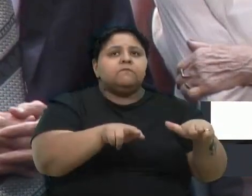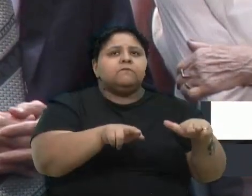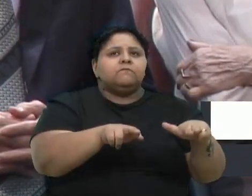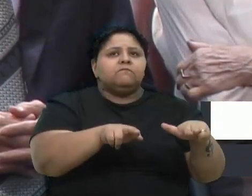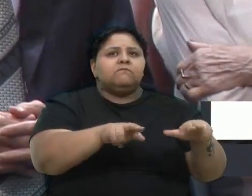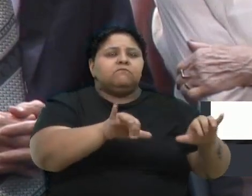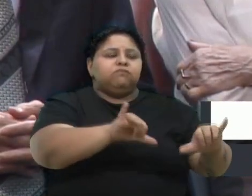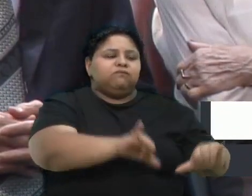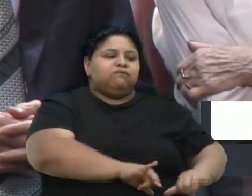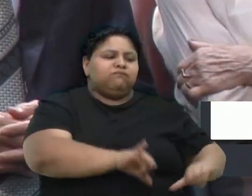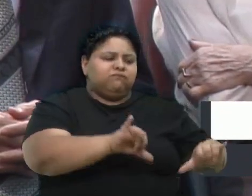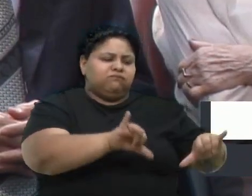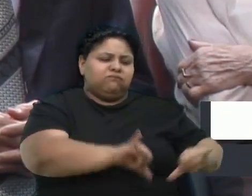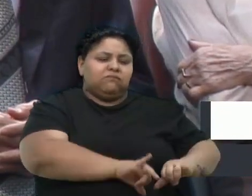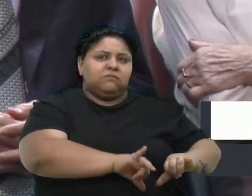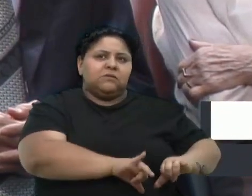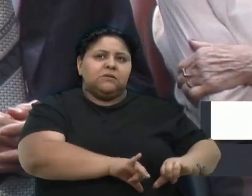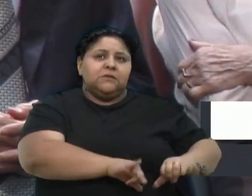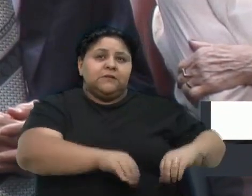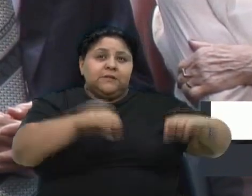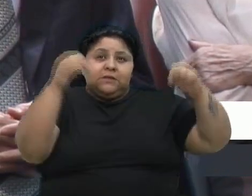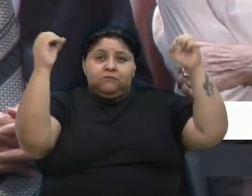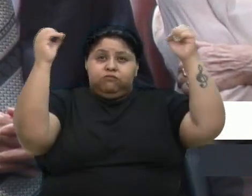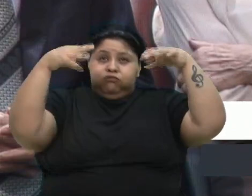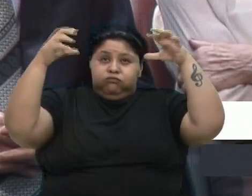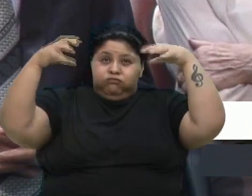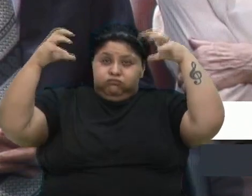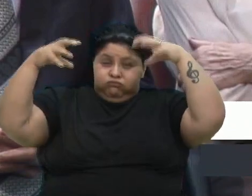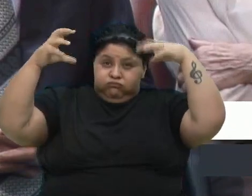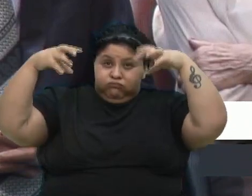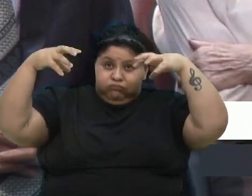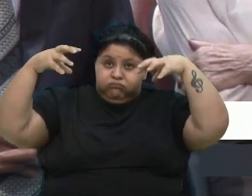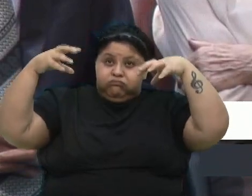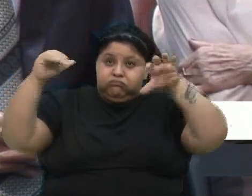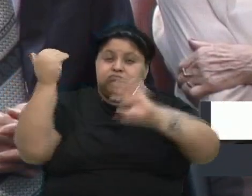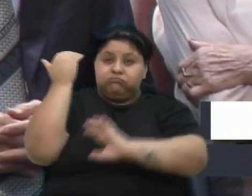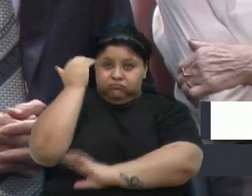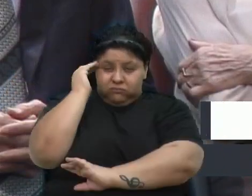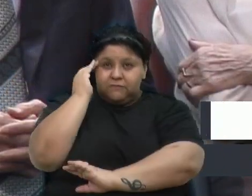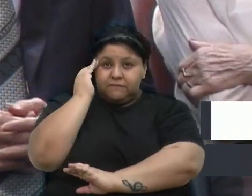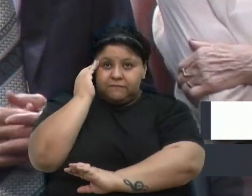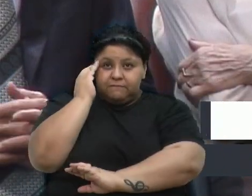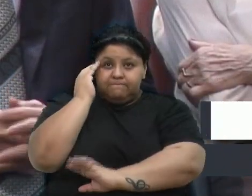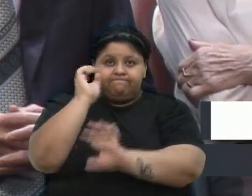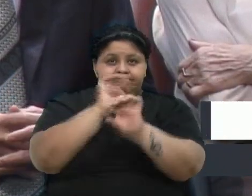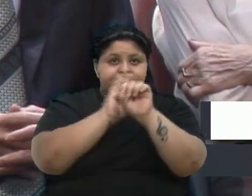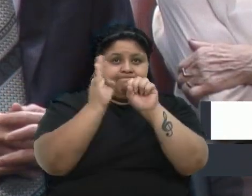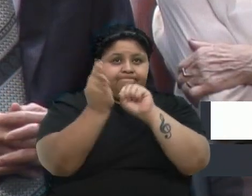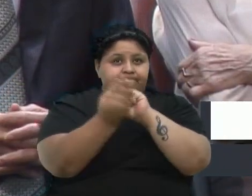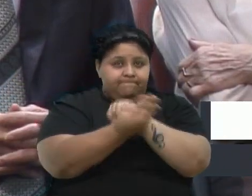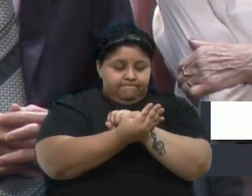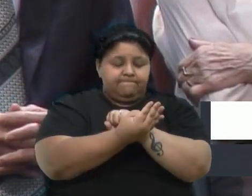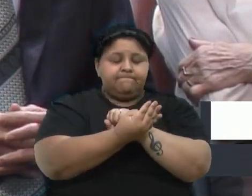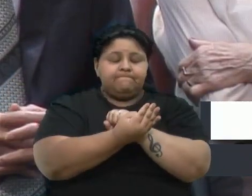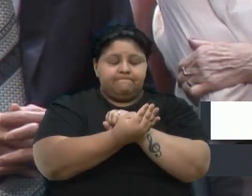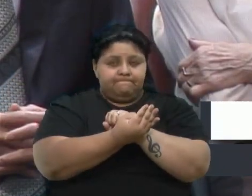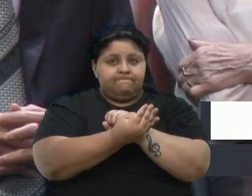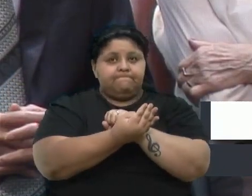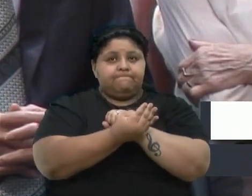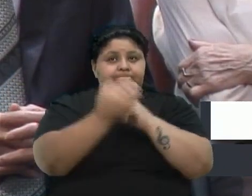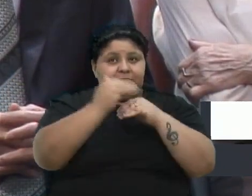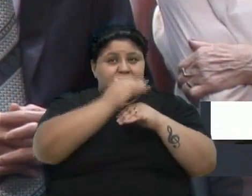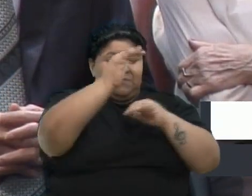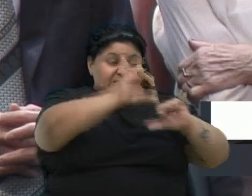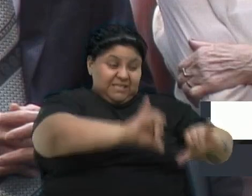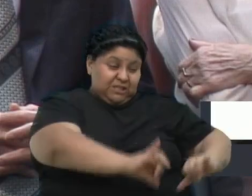sofreu por um grande temporal. E sabemos que nos bairros que mais